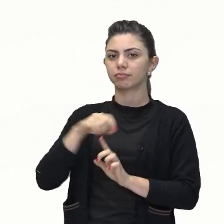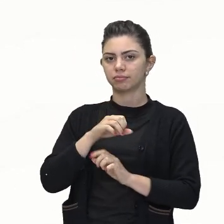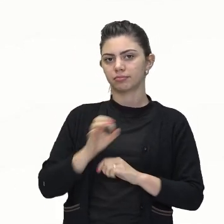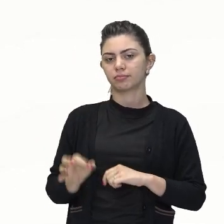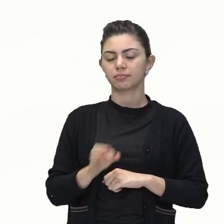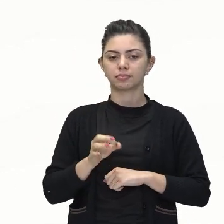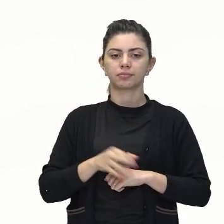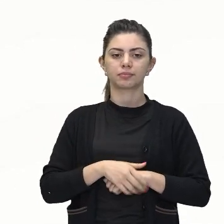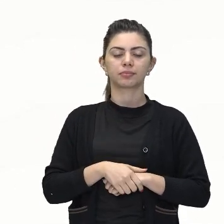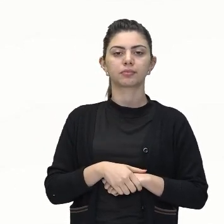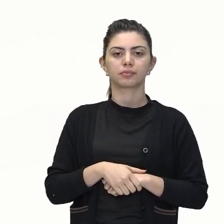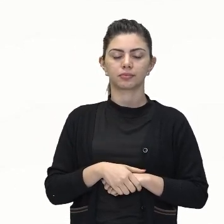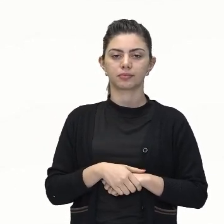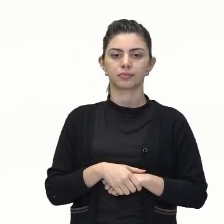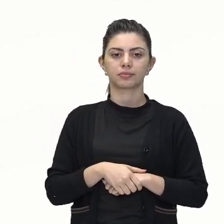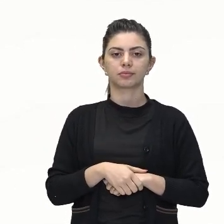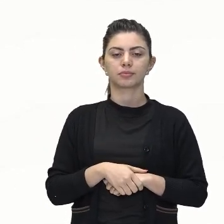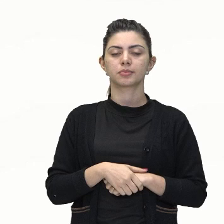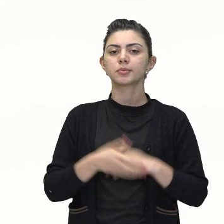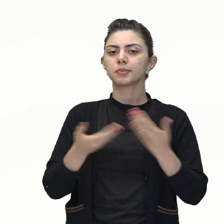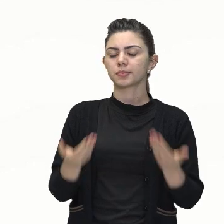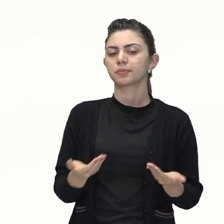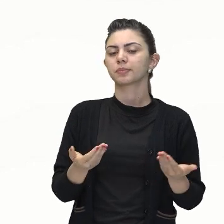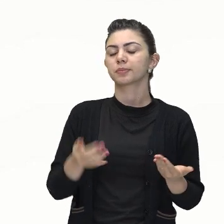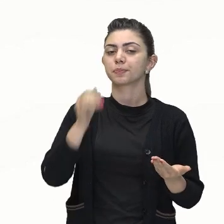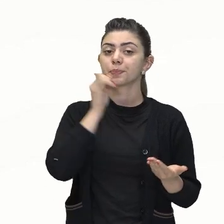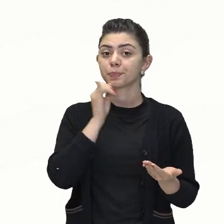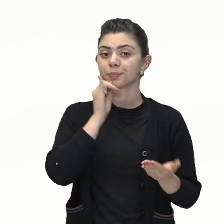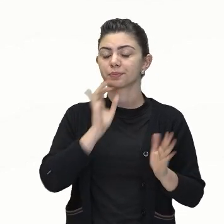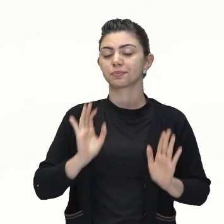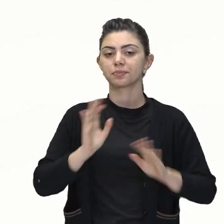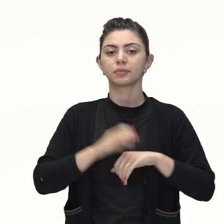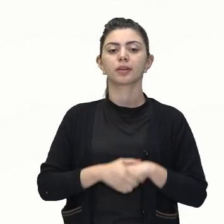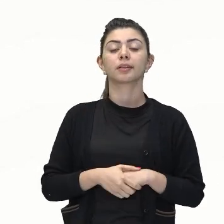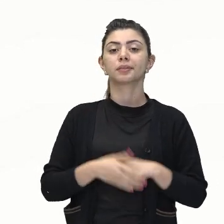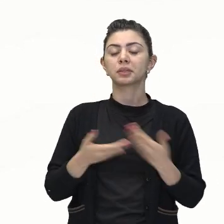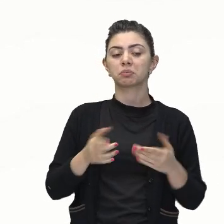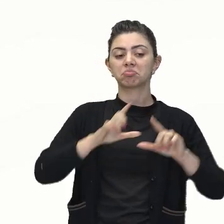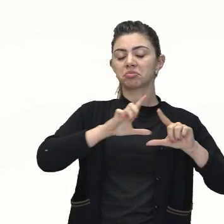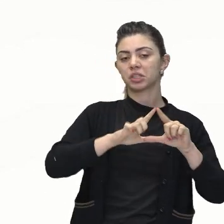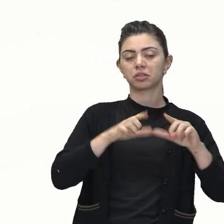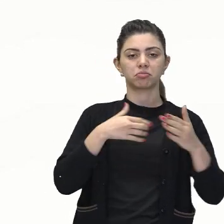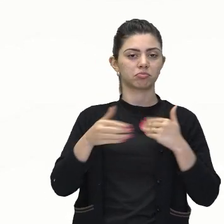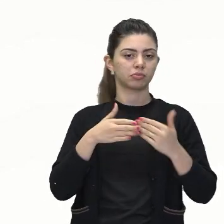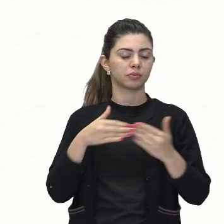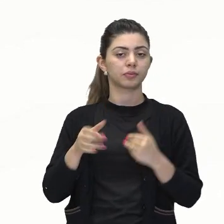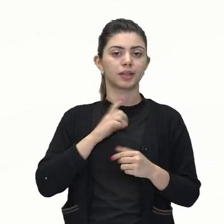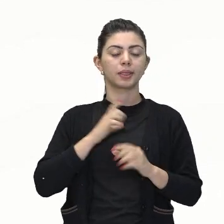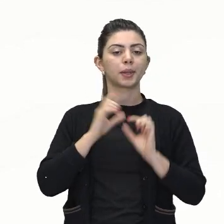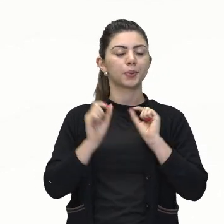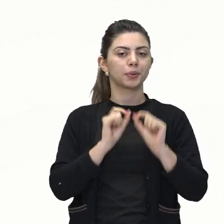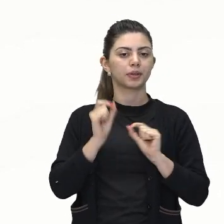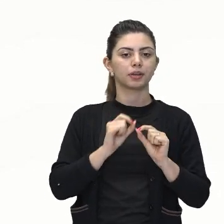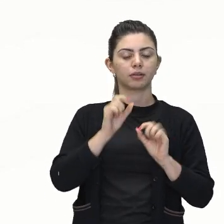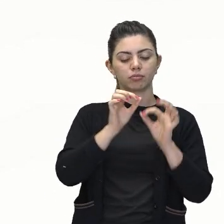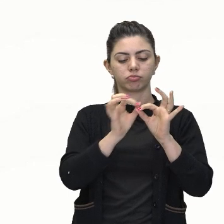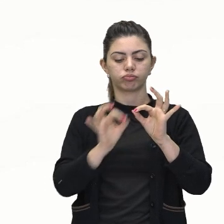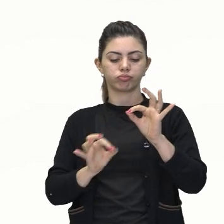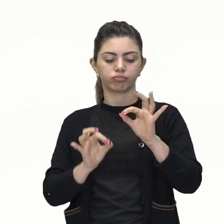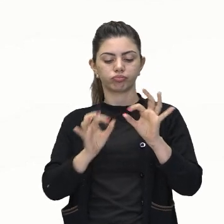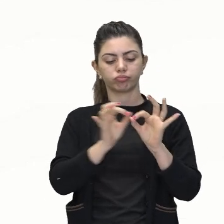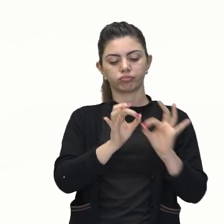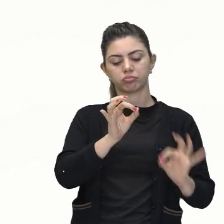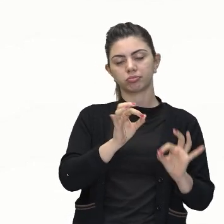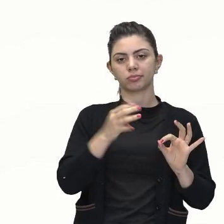assim sucessivamente. Então vamos supor que um triângulo qualquer tem a medida do lado